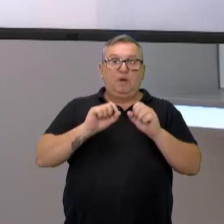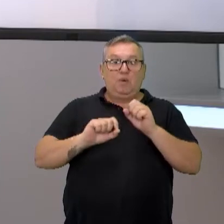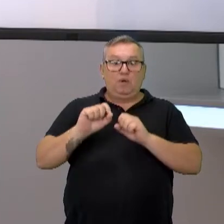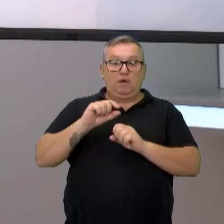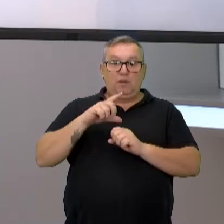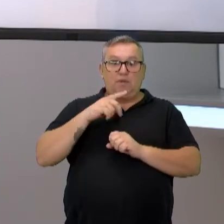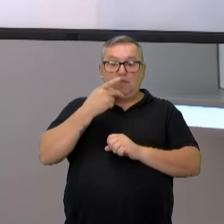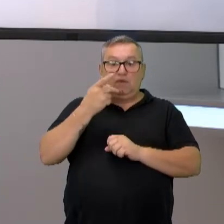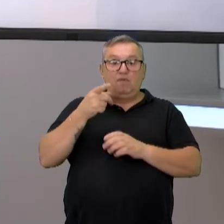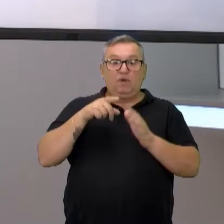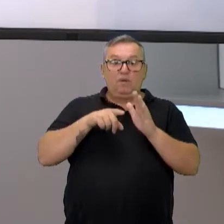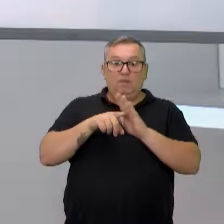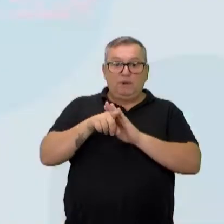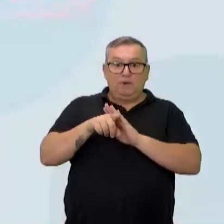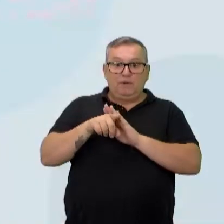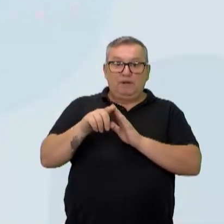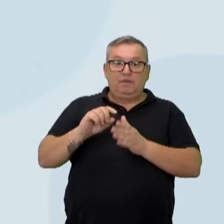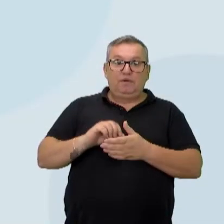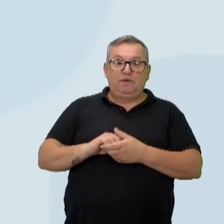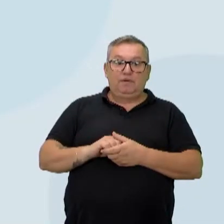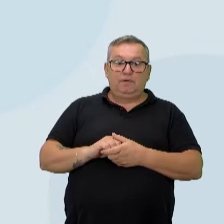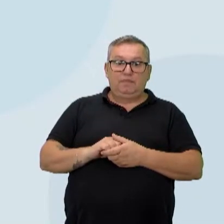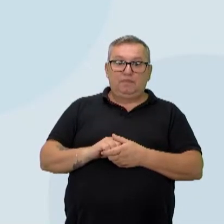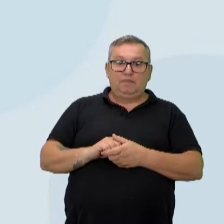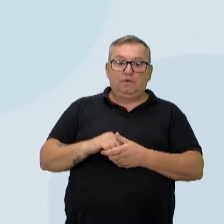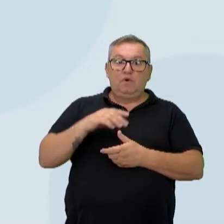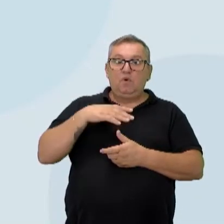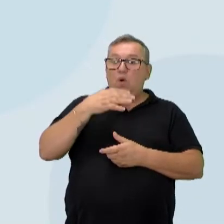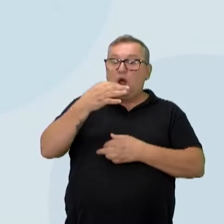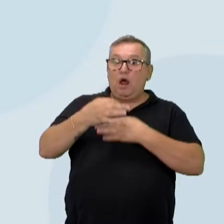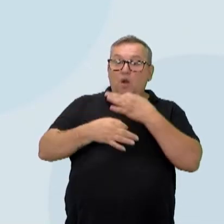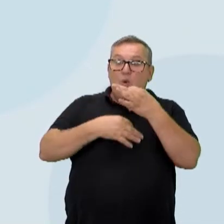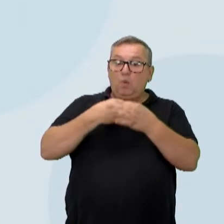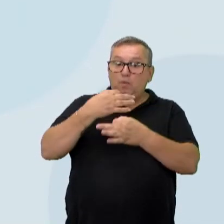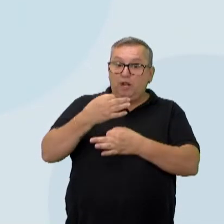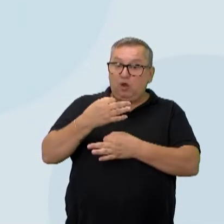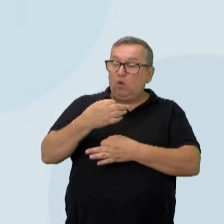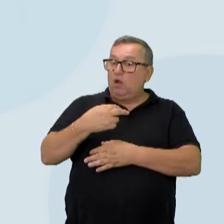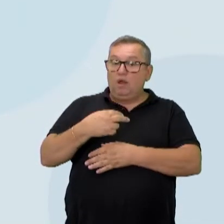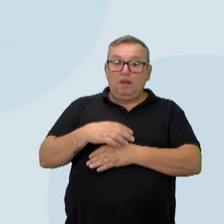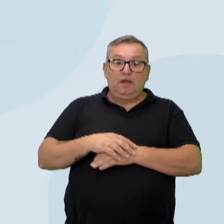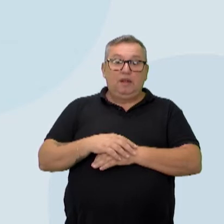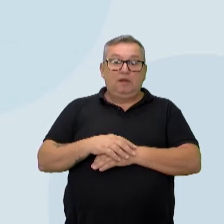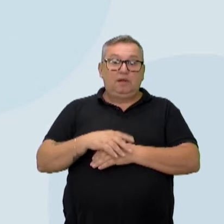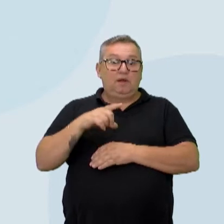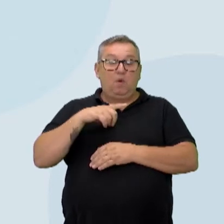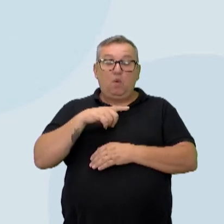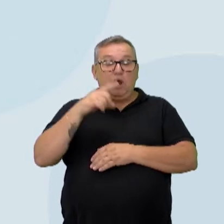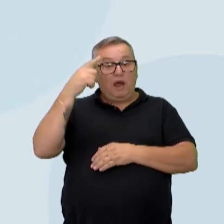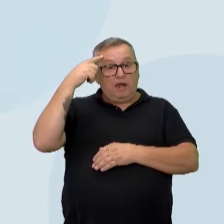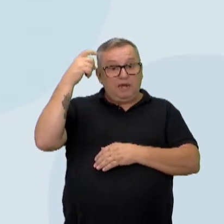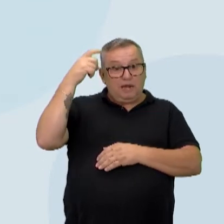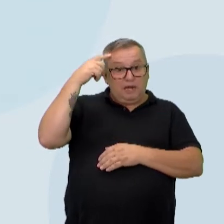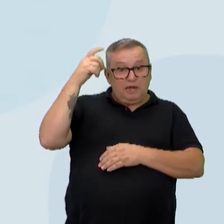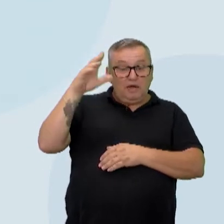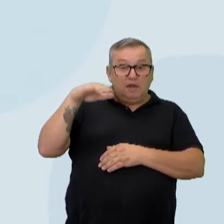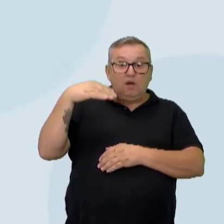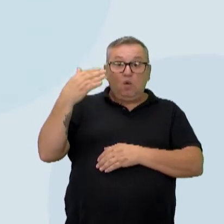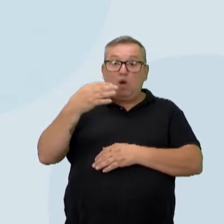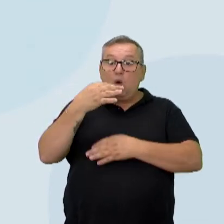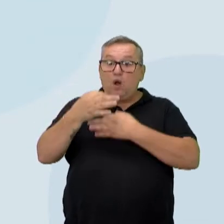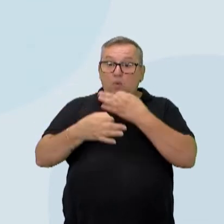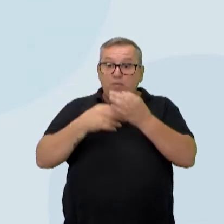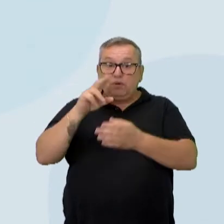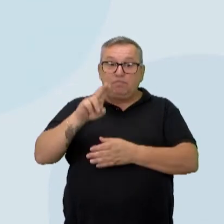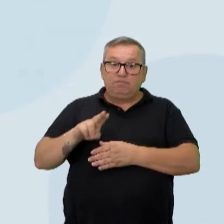vamos voltar para a pergunta. A pergunta é qual argumento, tá? E não qual a defesa da ideia na questão de resolver o